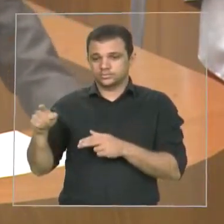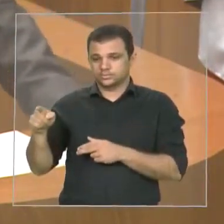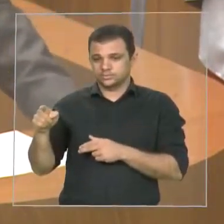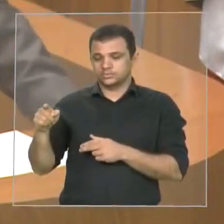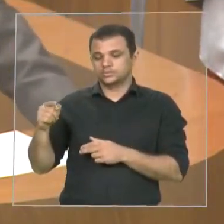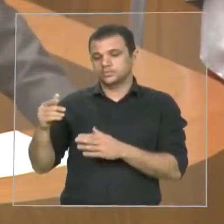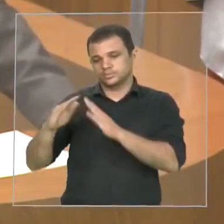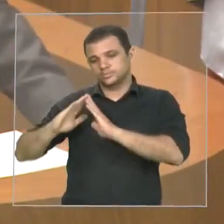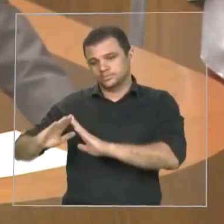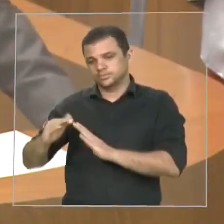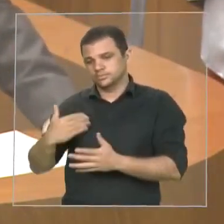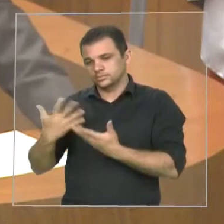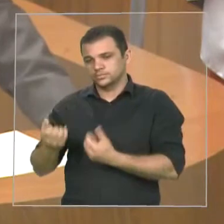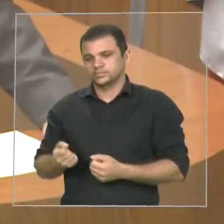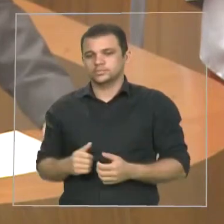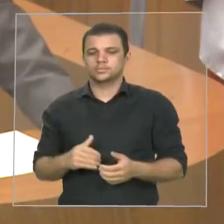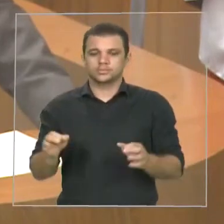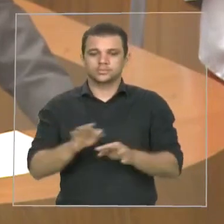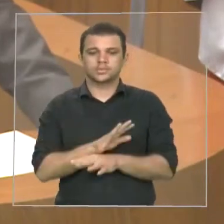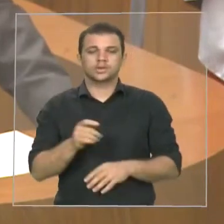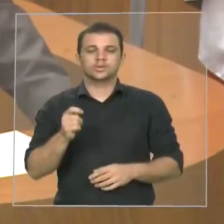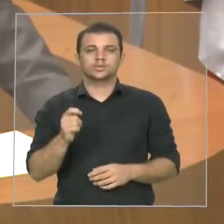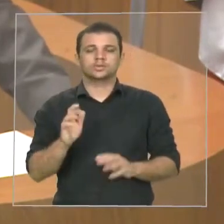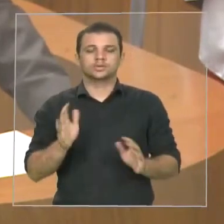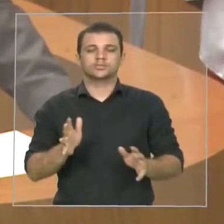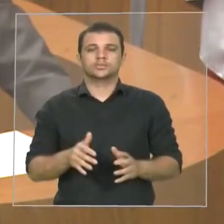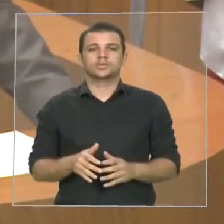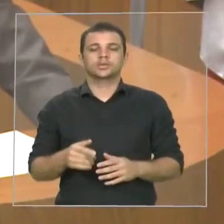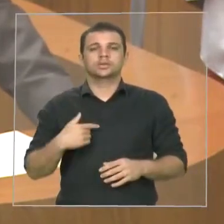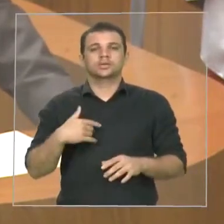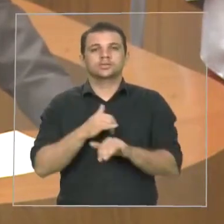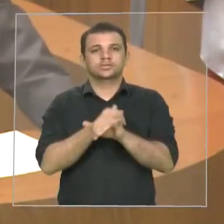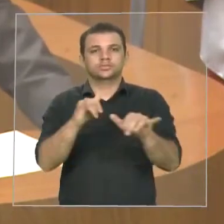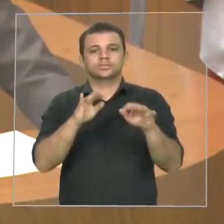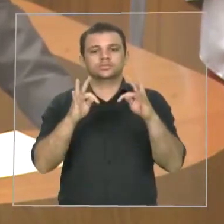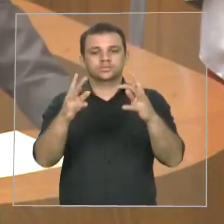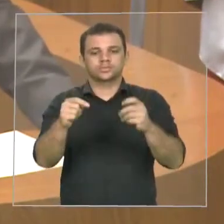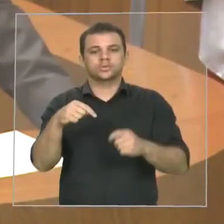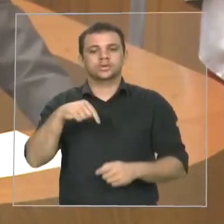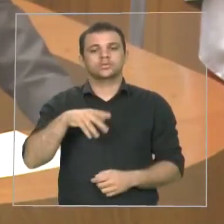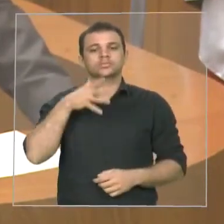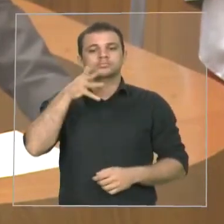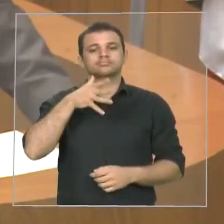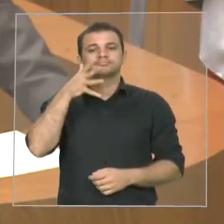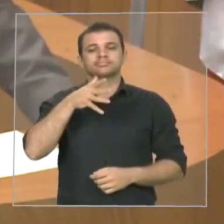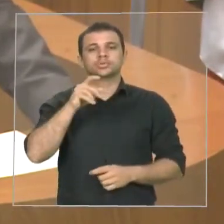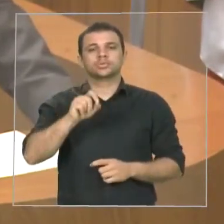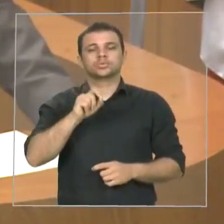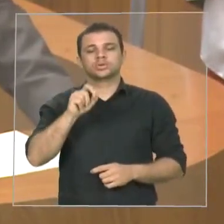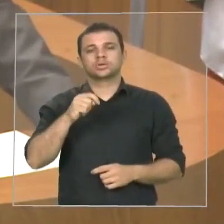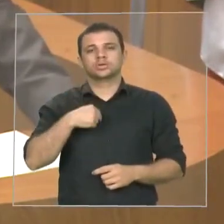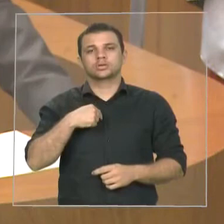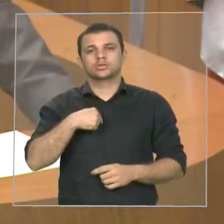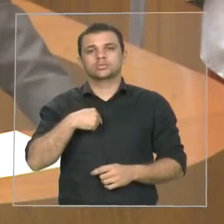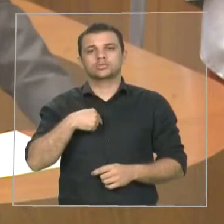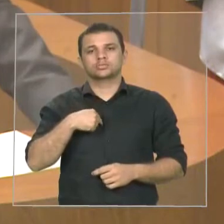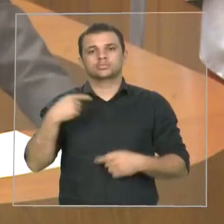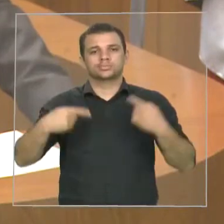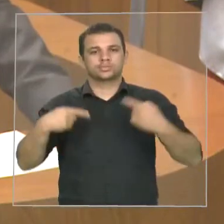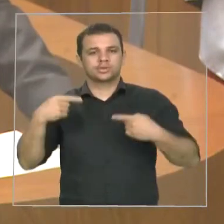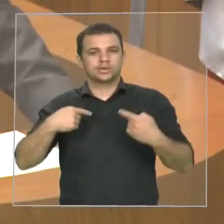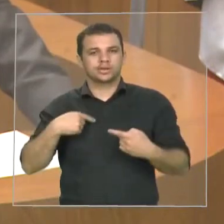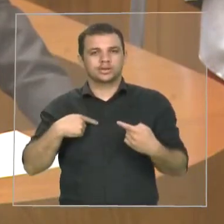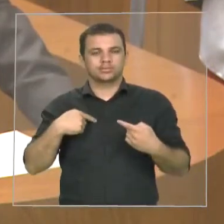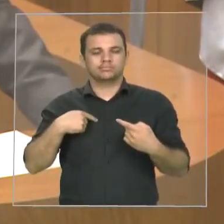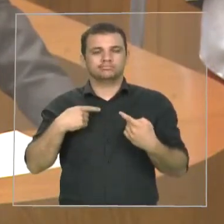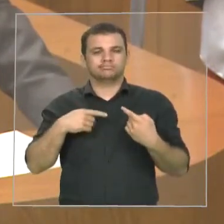acata. Eu queria dizer a todos aqui que eu não faço política aqui agredindo ninguém,